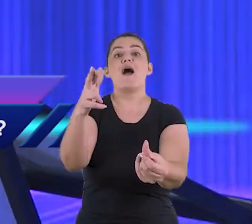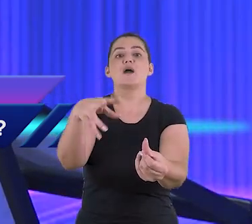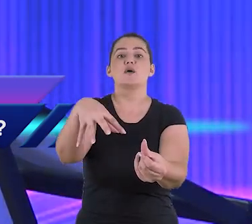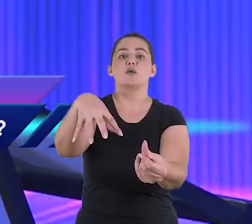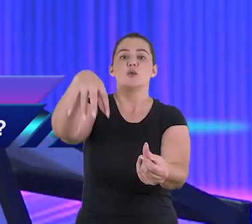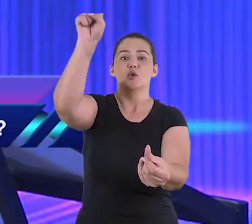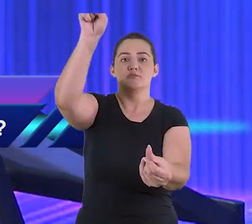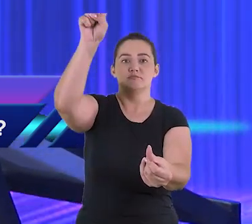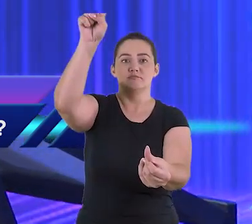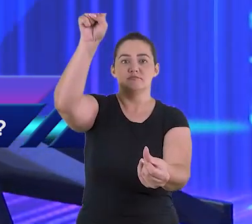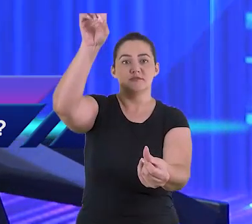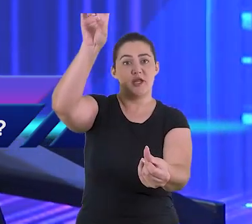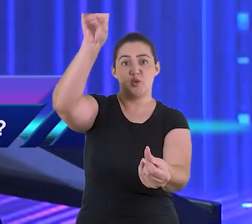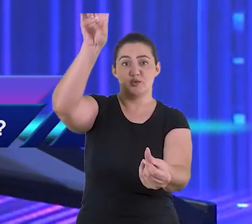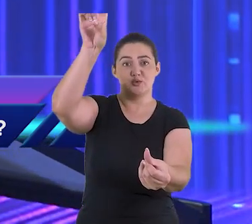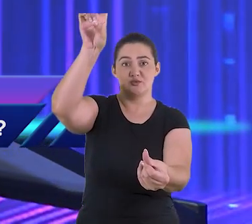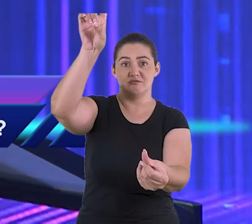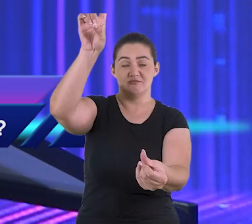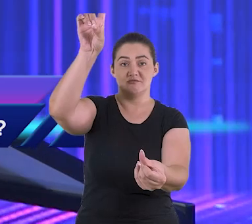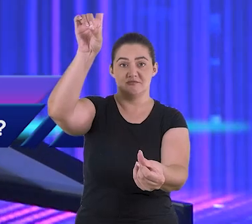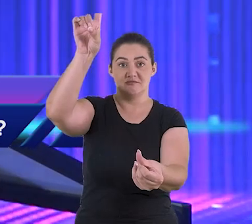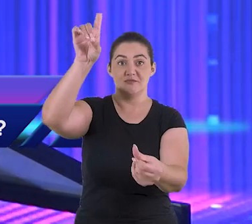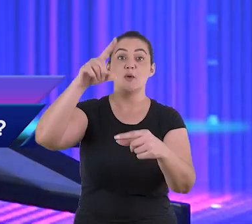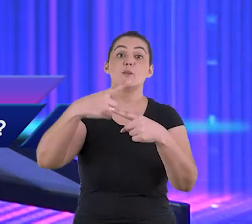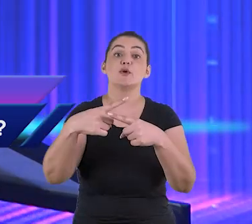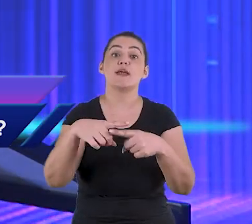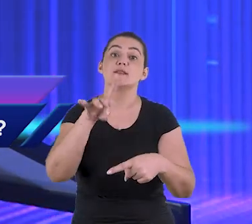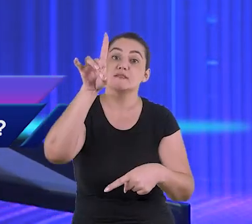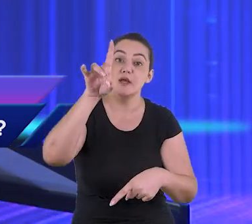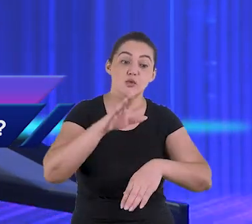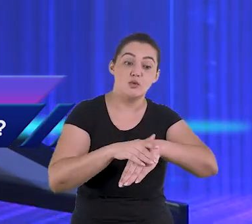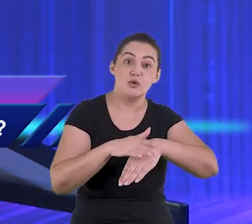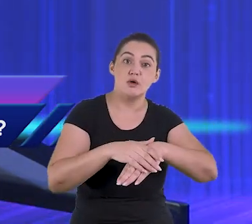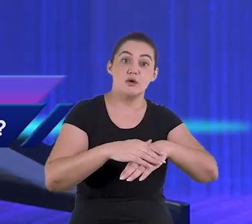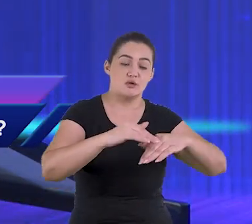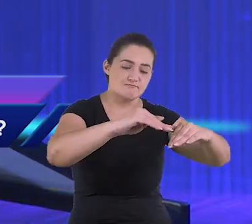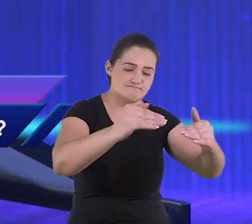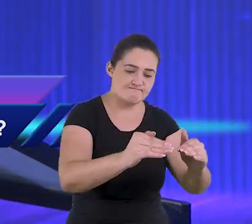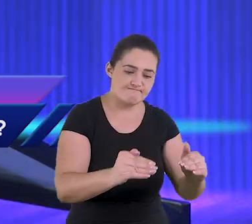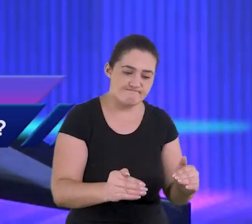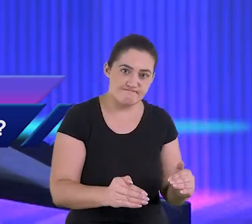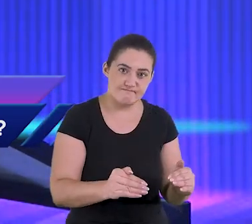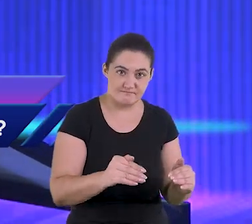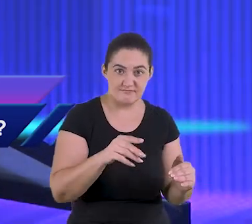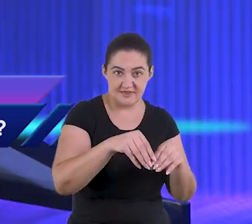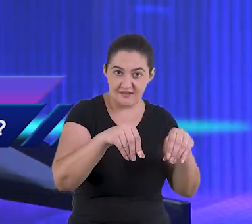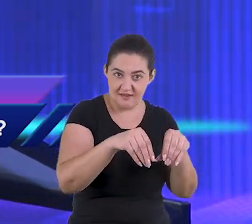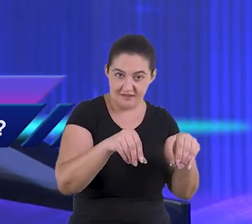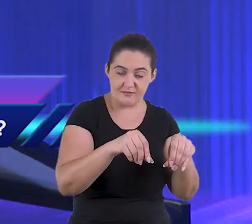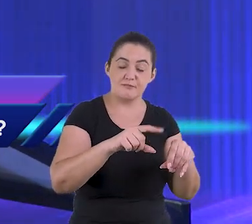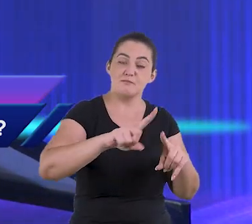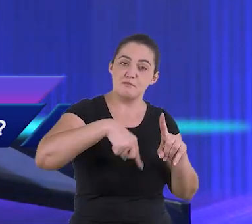espírito volta para Deus que o deu. Então veja só, quando Deus criou o ser humano, ele